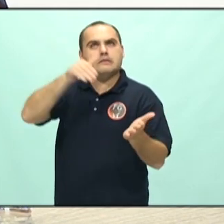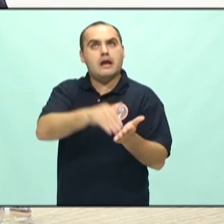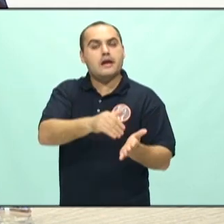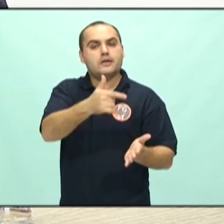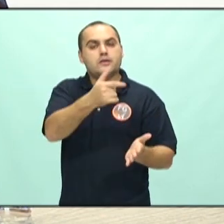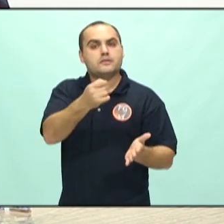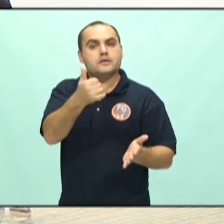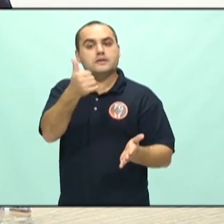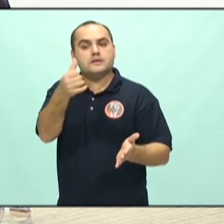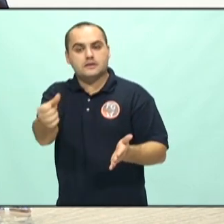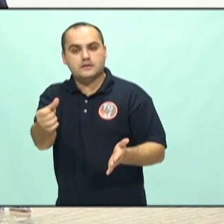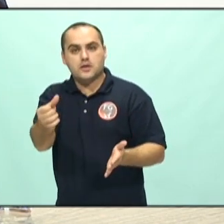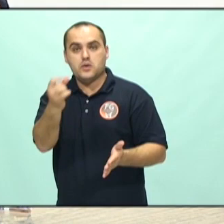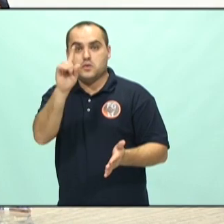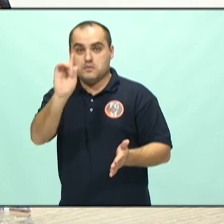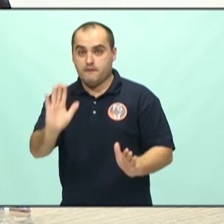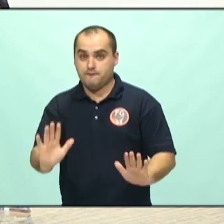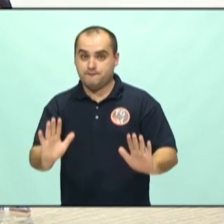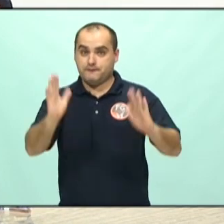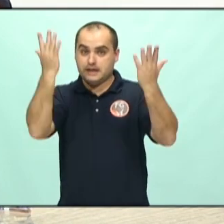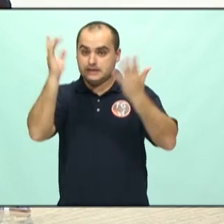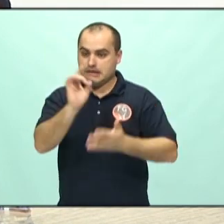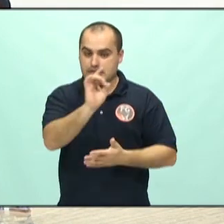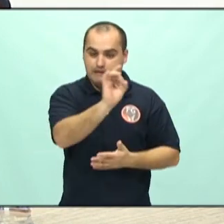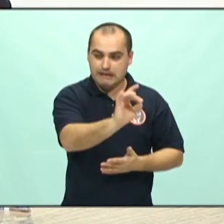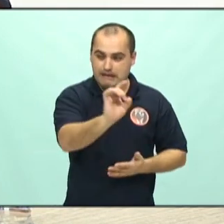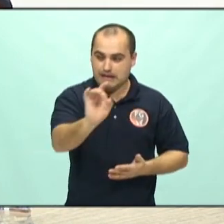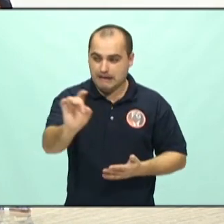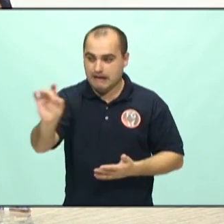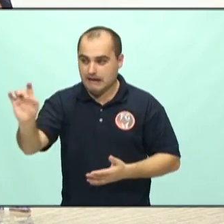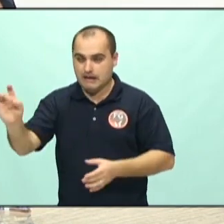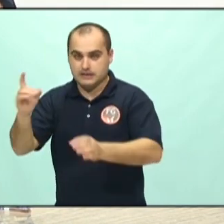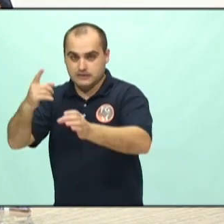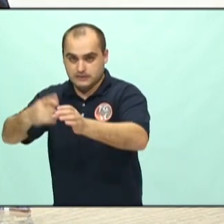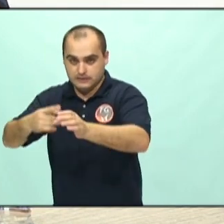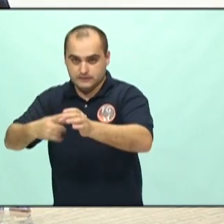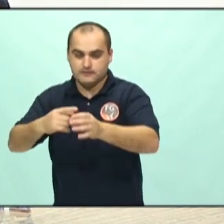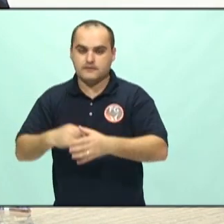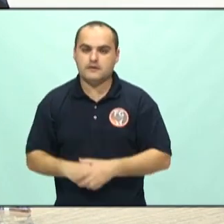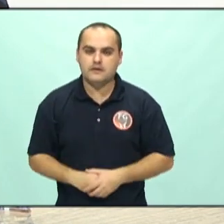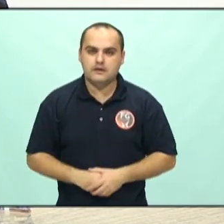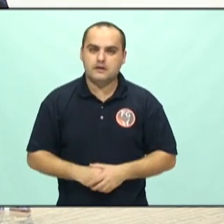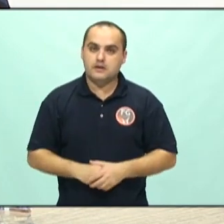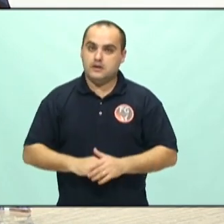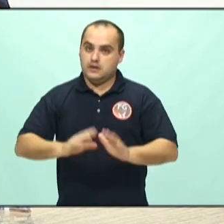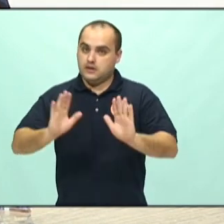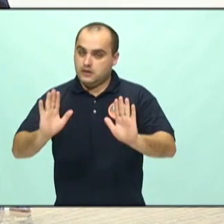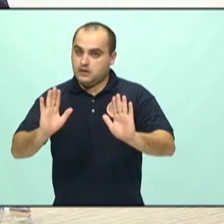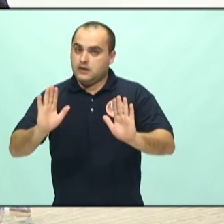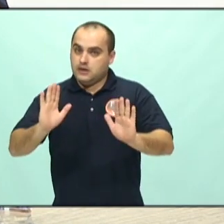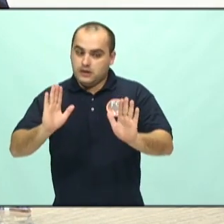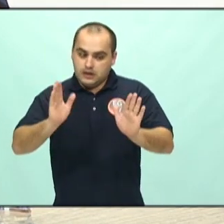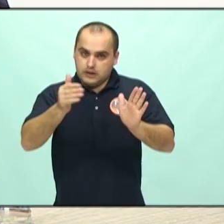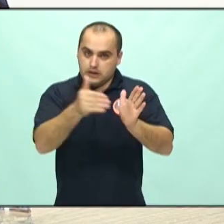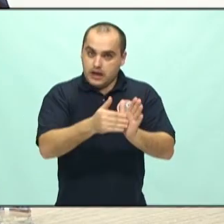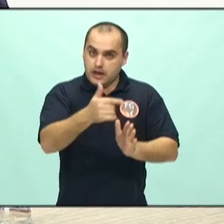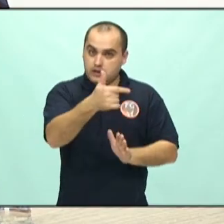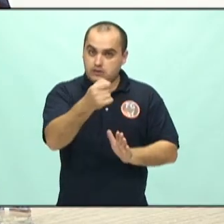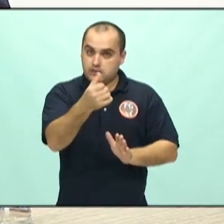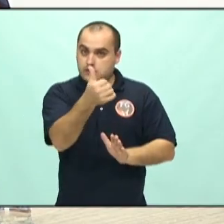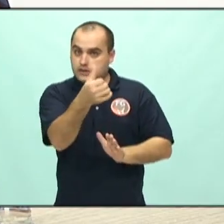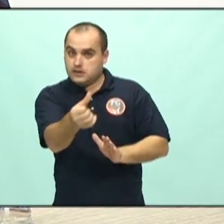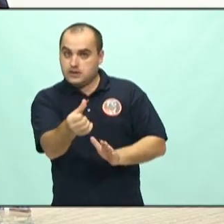de fazer uma festa em cada cidade. Só que a realidade até 2016 era uma. Nós tínhamos uma realidade